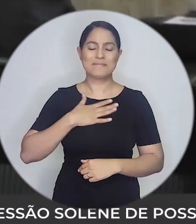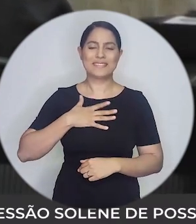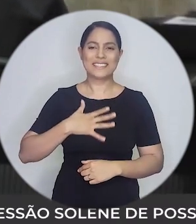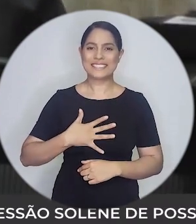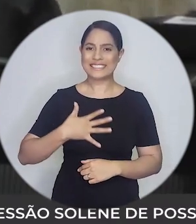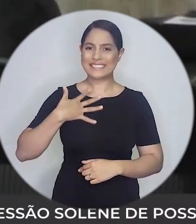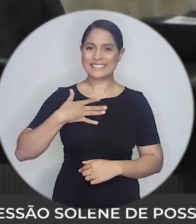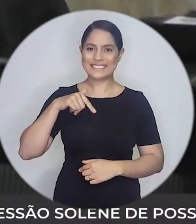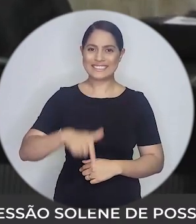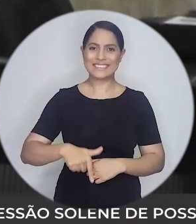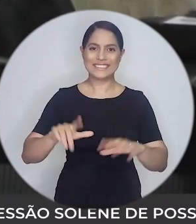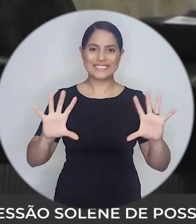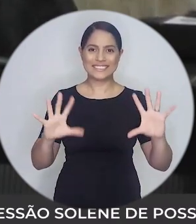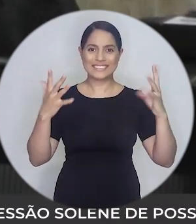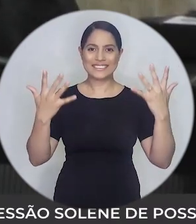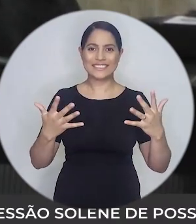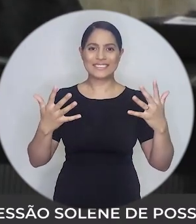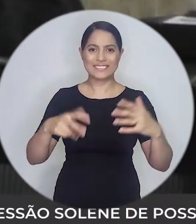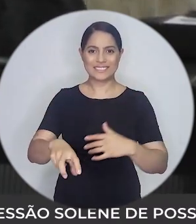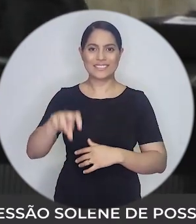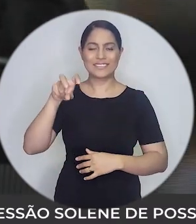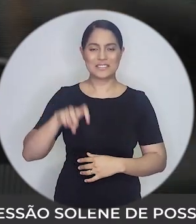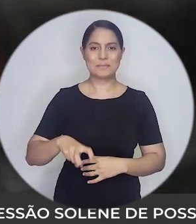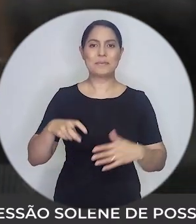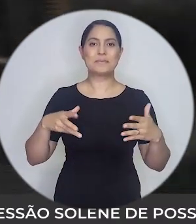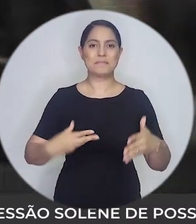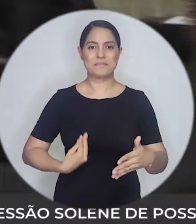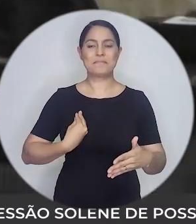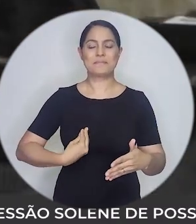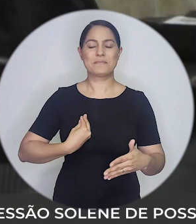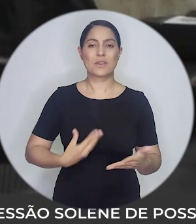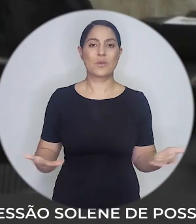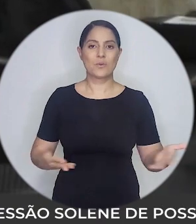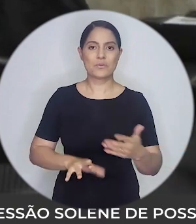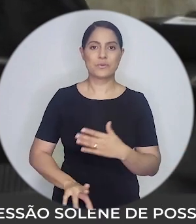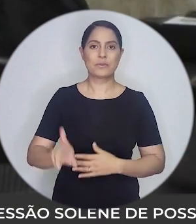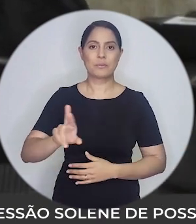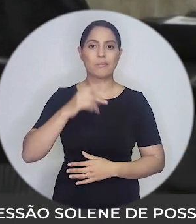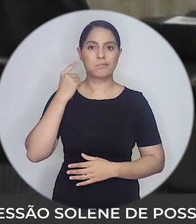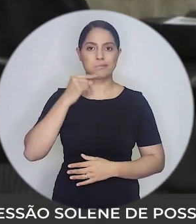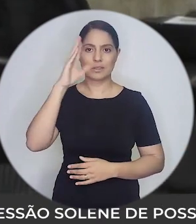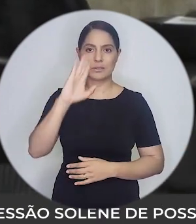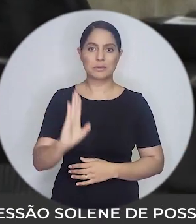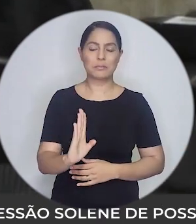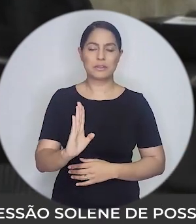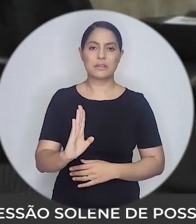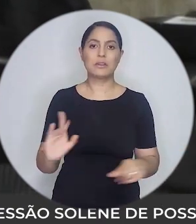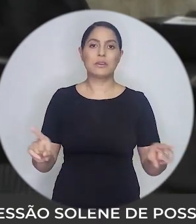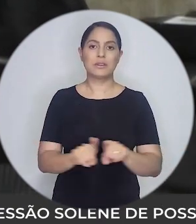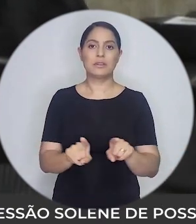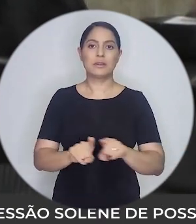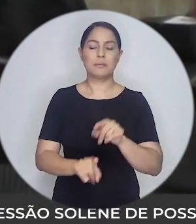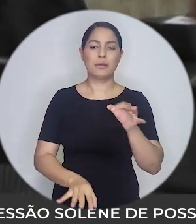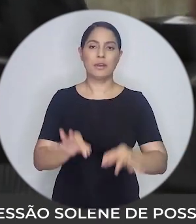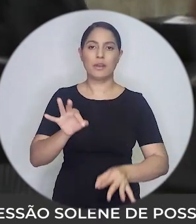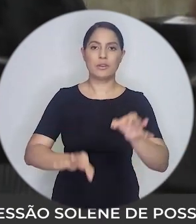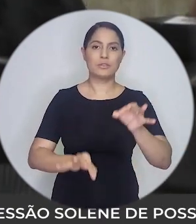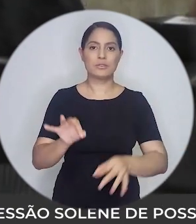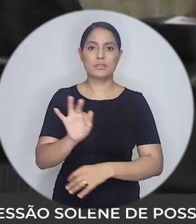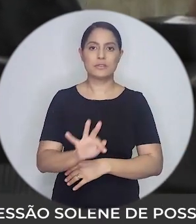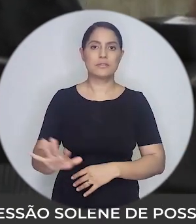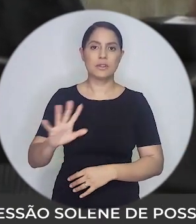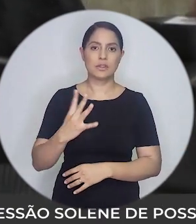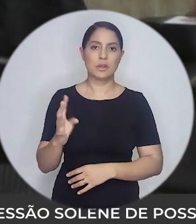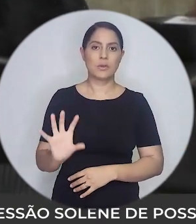Conselho Federal, que compareço a esta histórica sessão solene de posse, representando a advocacia brasileira e reverenciando a